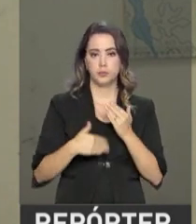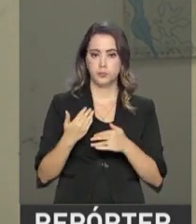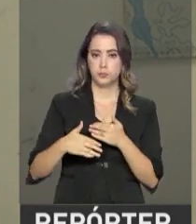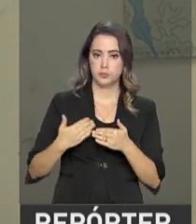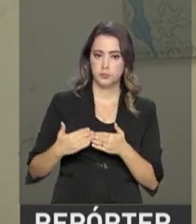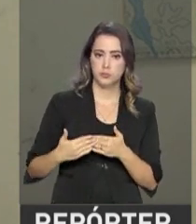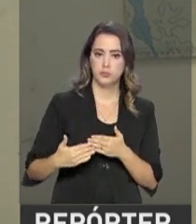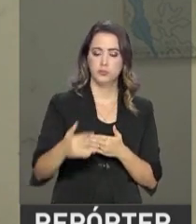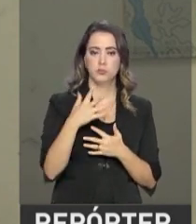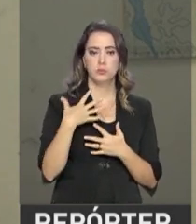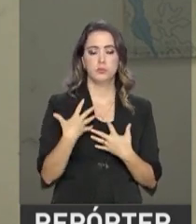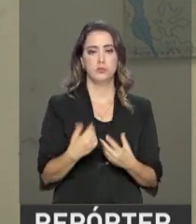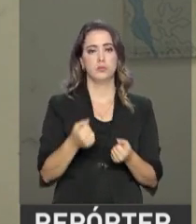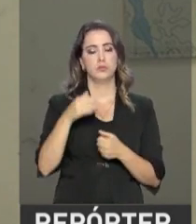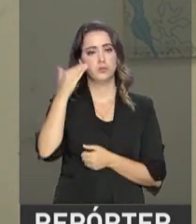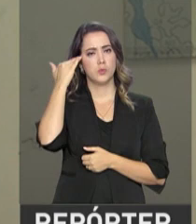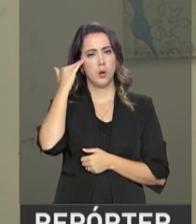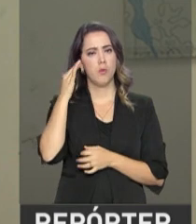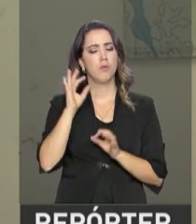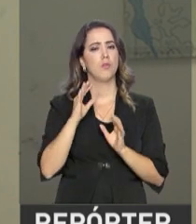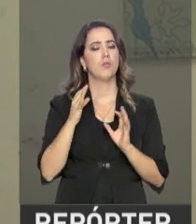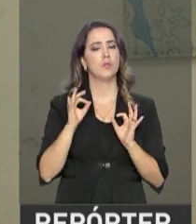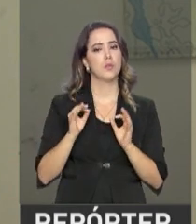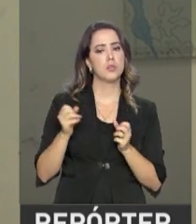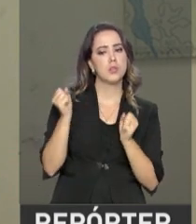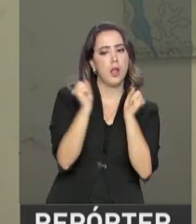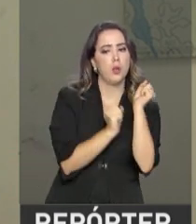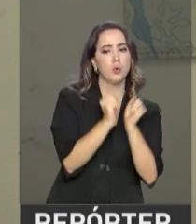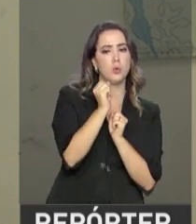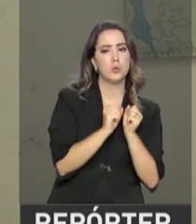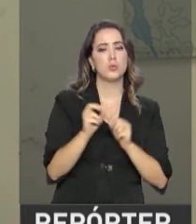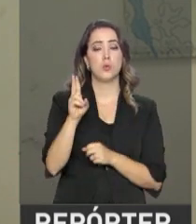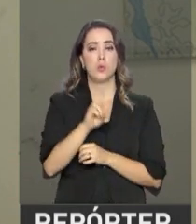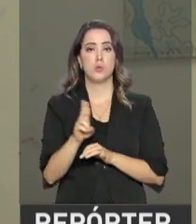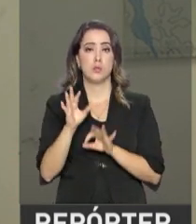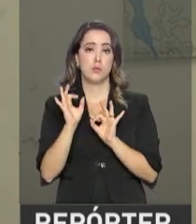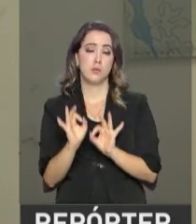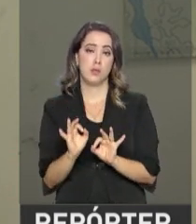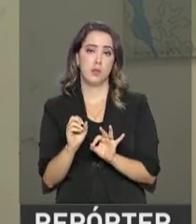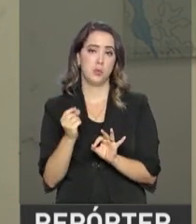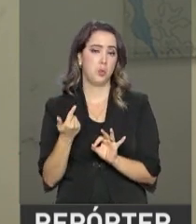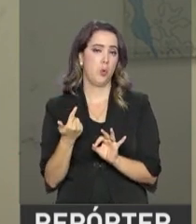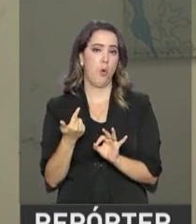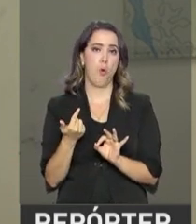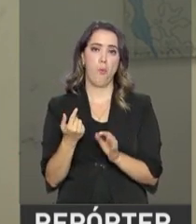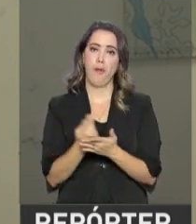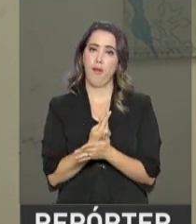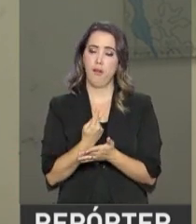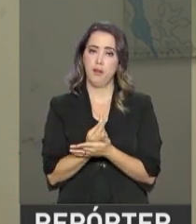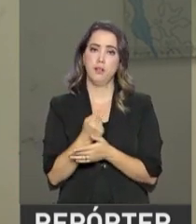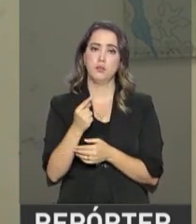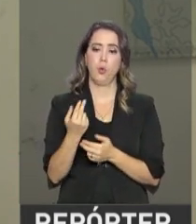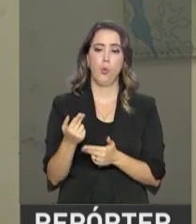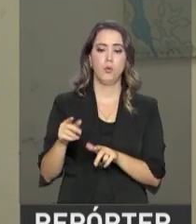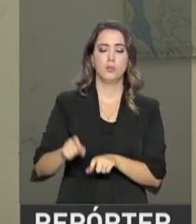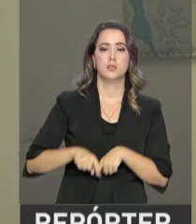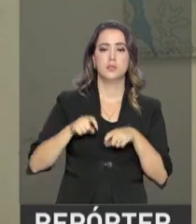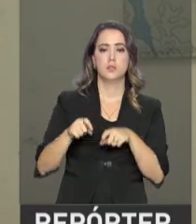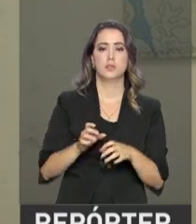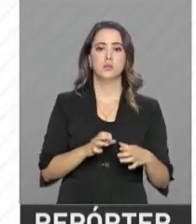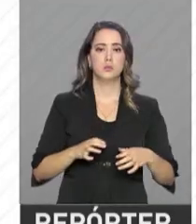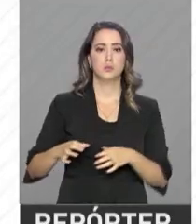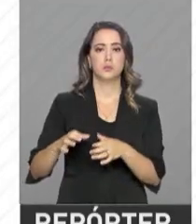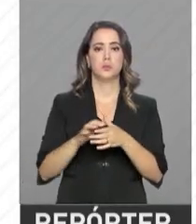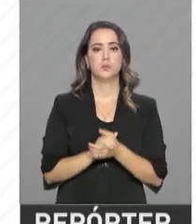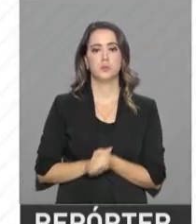a vão entender sem indústria está caminhando para um uso racional não assim como agropecuária e outros setores